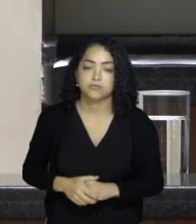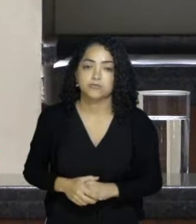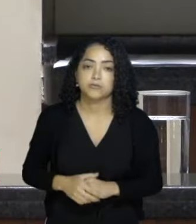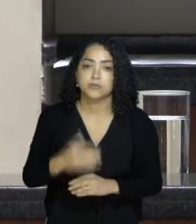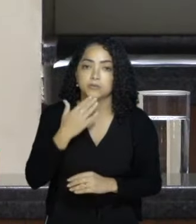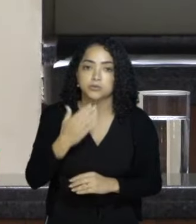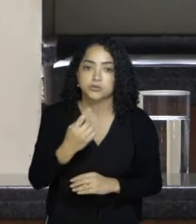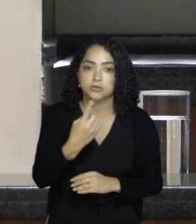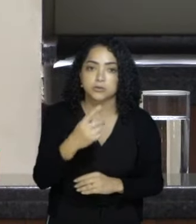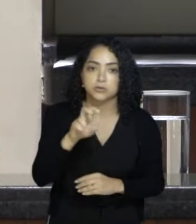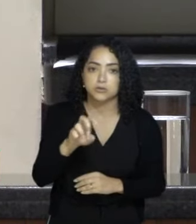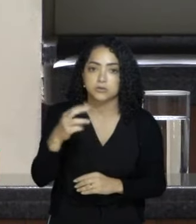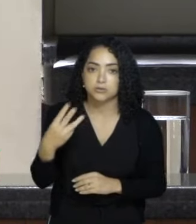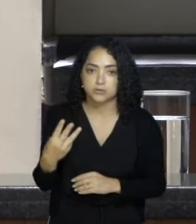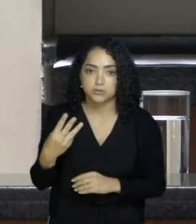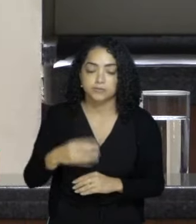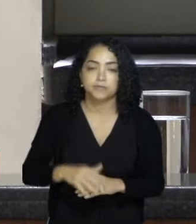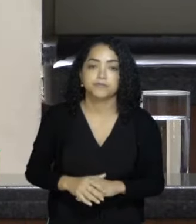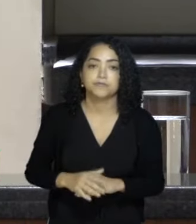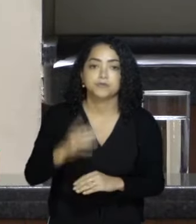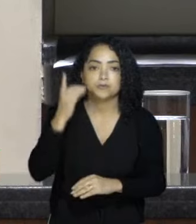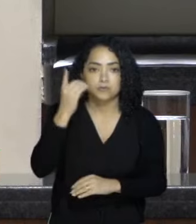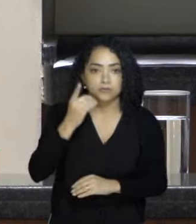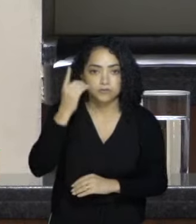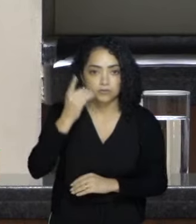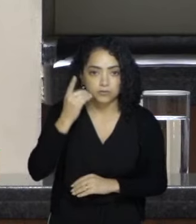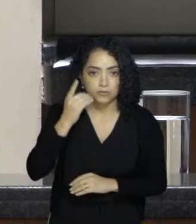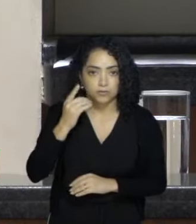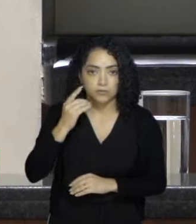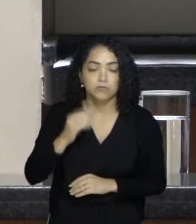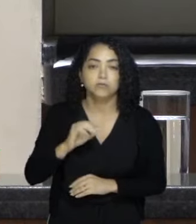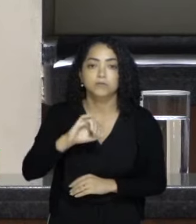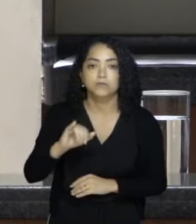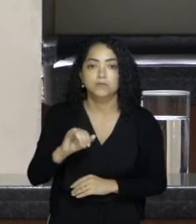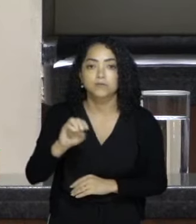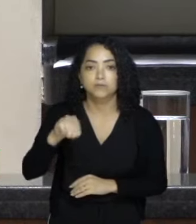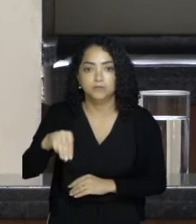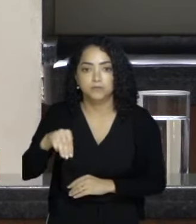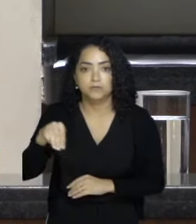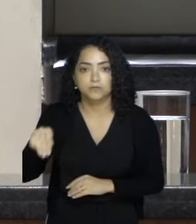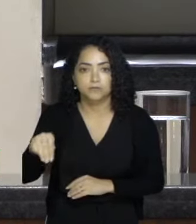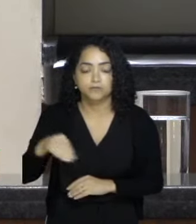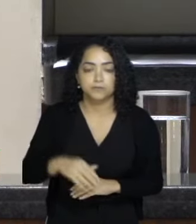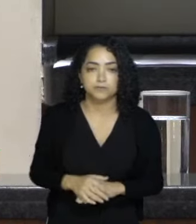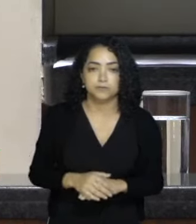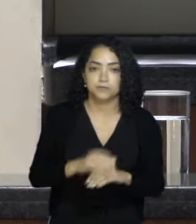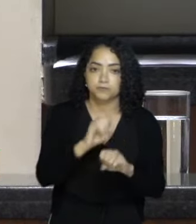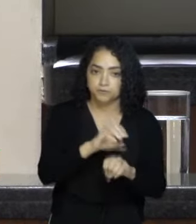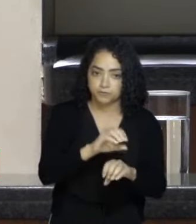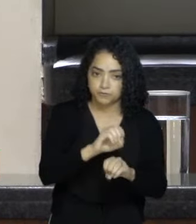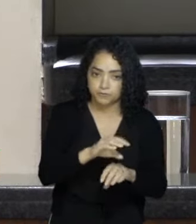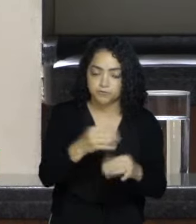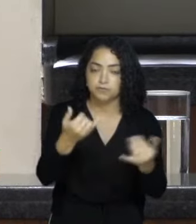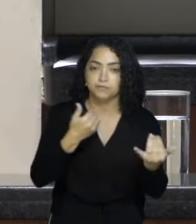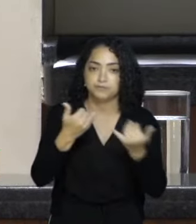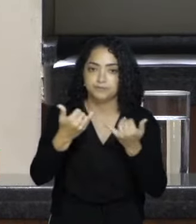informação 153, 2023, autoria deputado Mário Mota. Solicitando ao secretário de Estado da Educação informações acerca